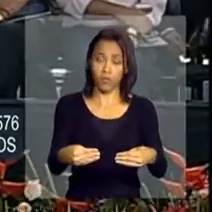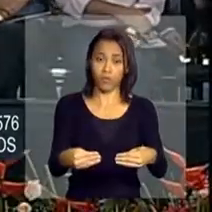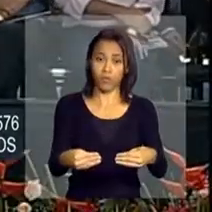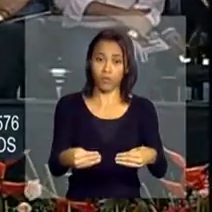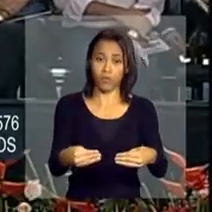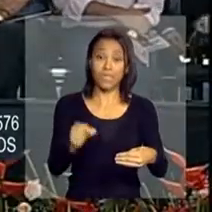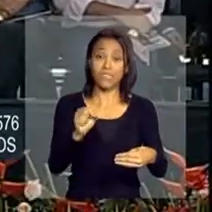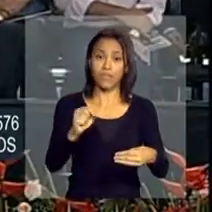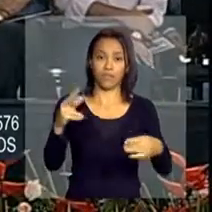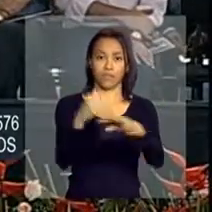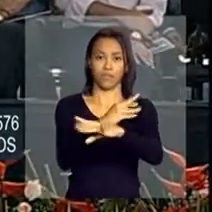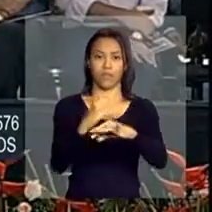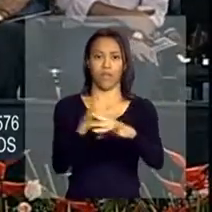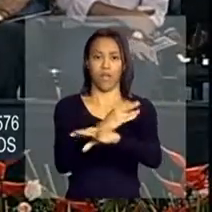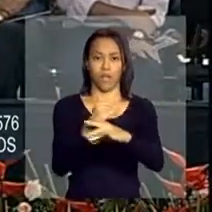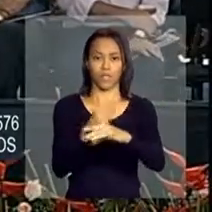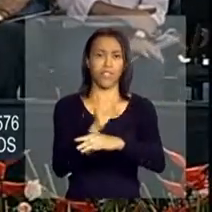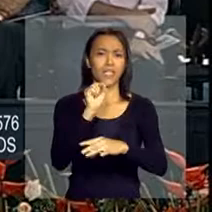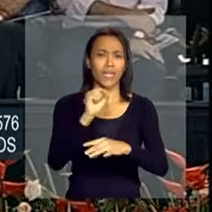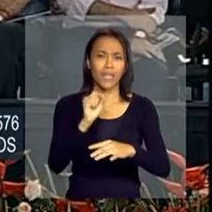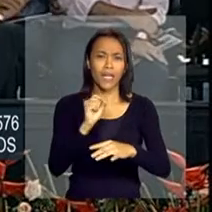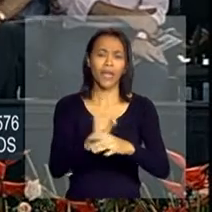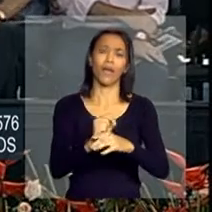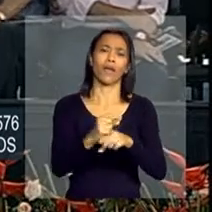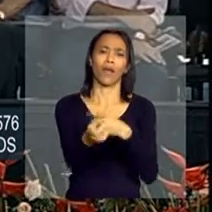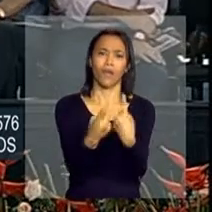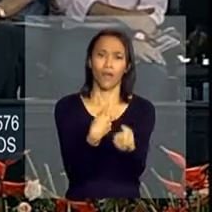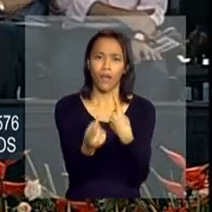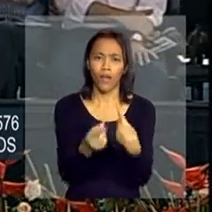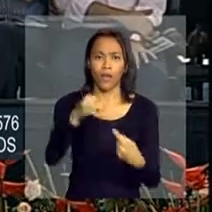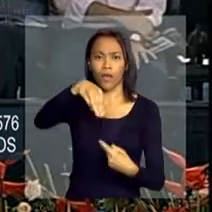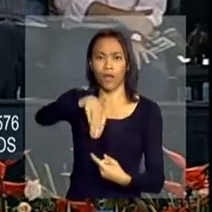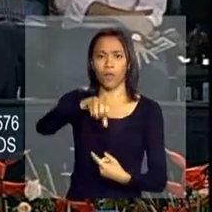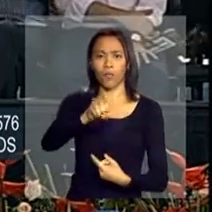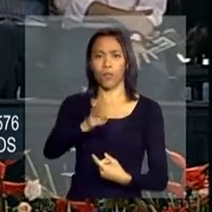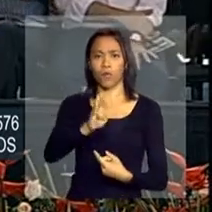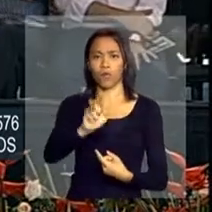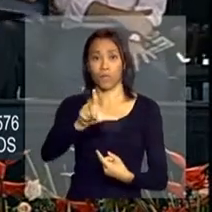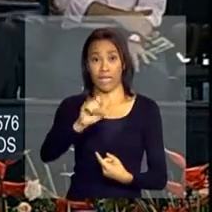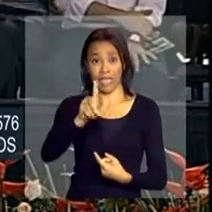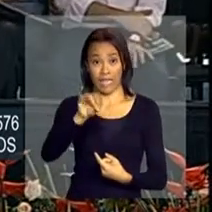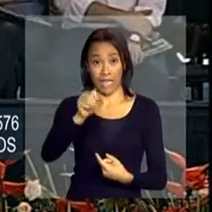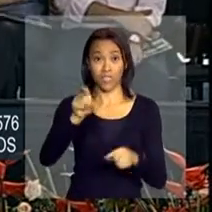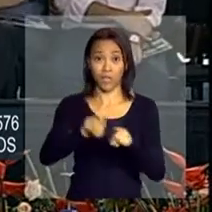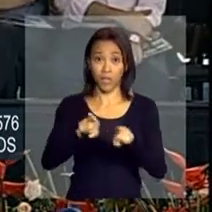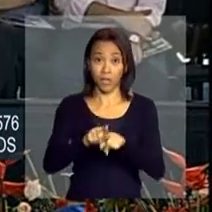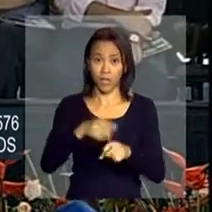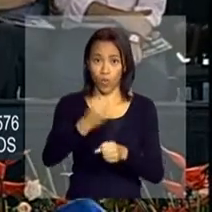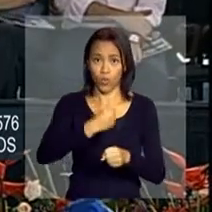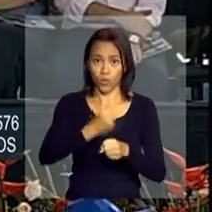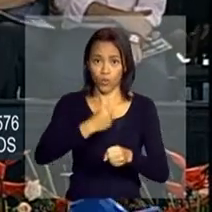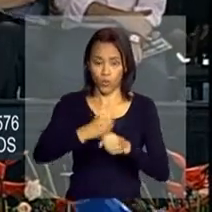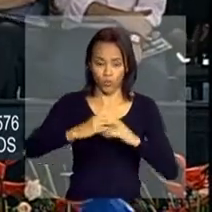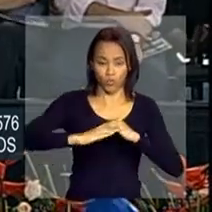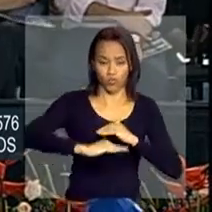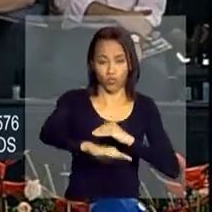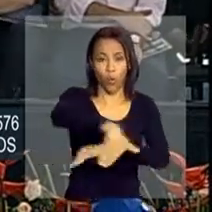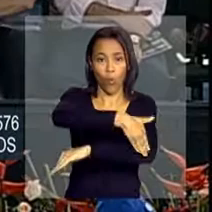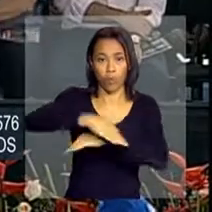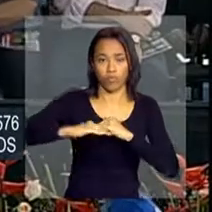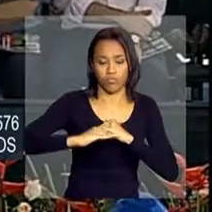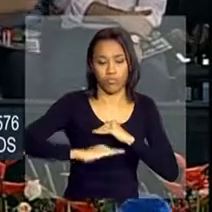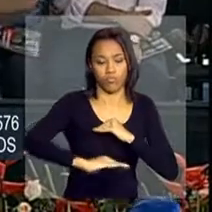do Ministério das Cidades, que é saneamento, mobilidade e pavimentação. Nós